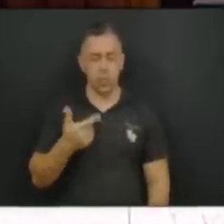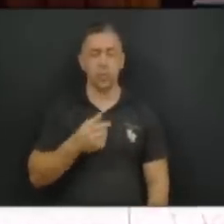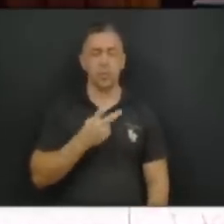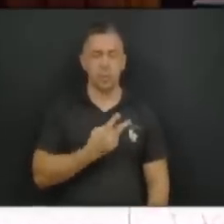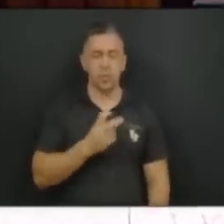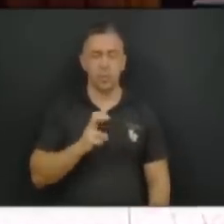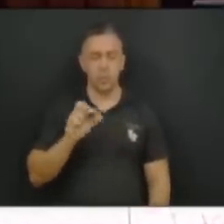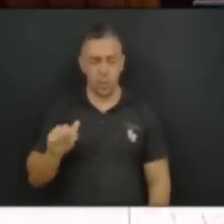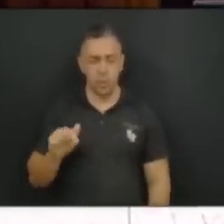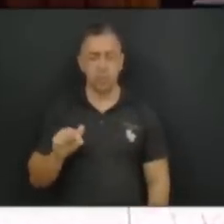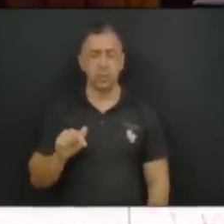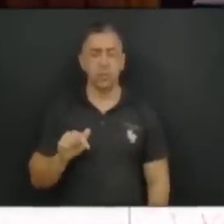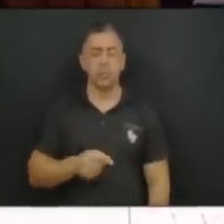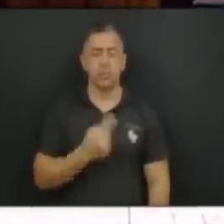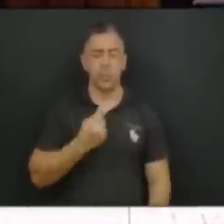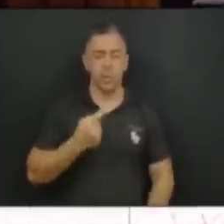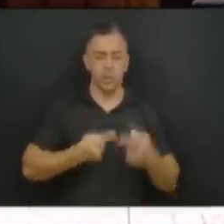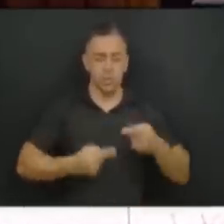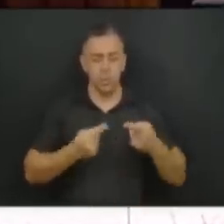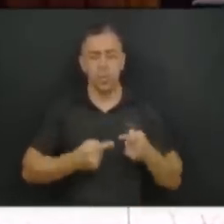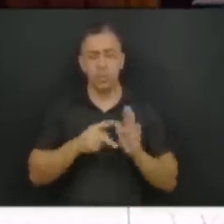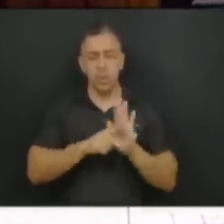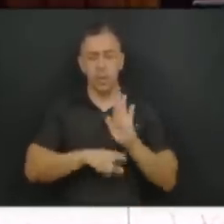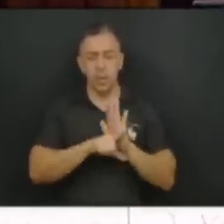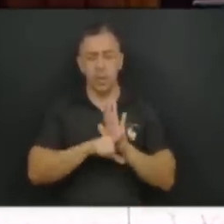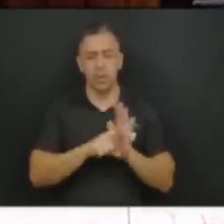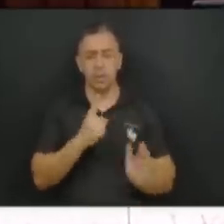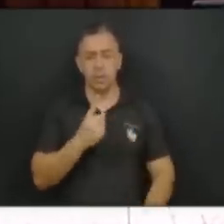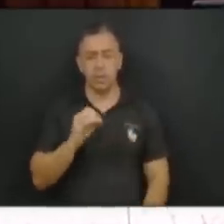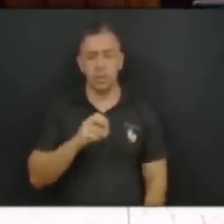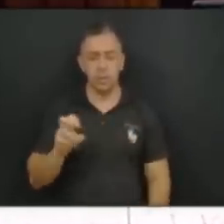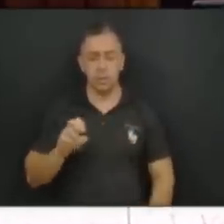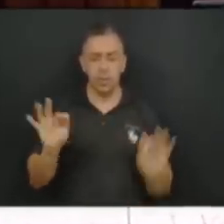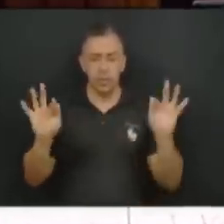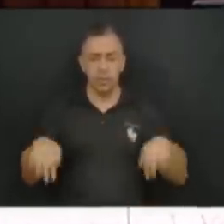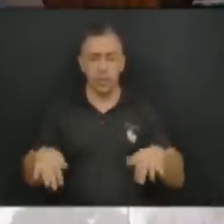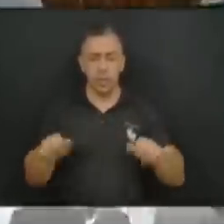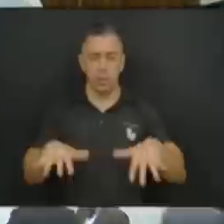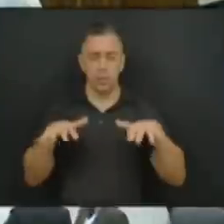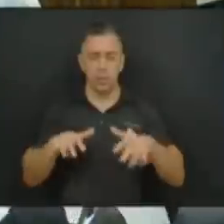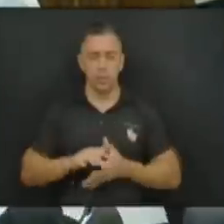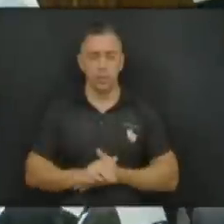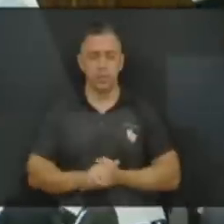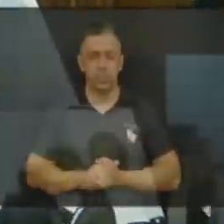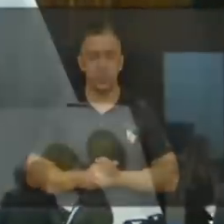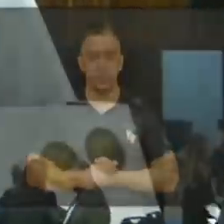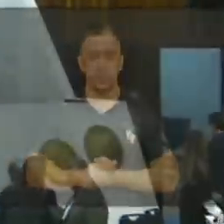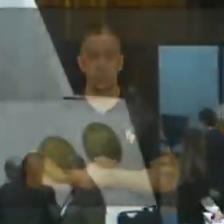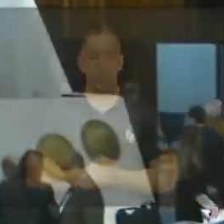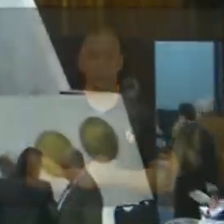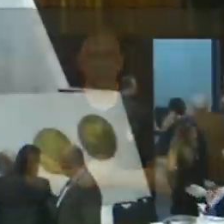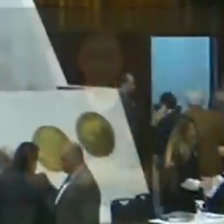257 primeira discussão do projeto de lei 105 levanto a sensação